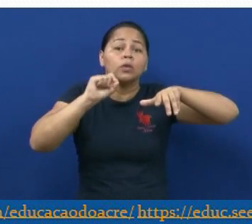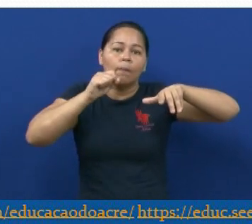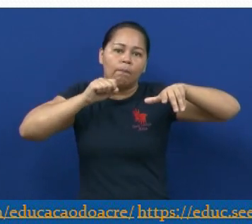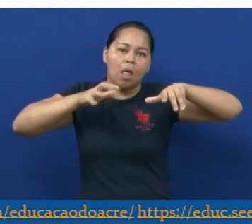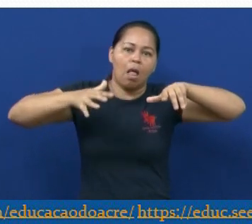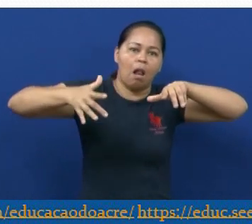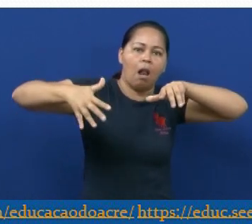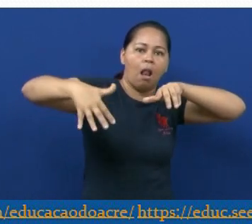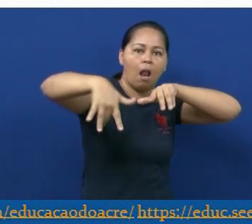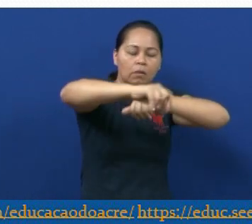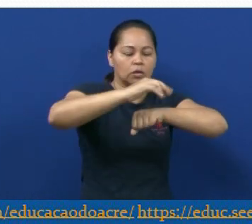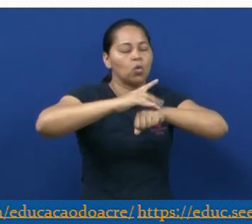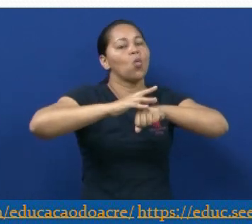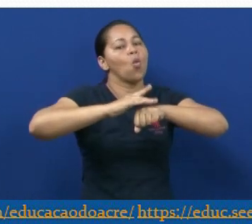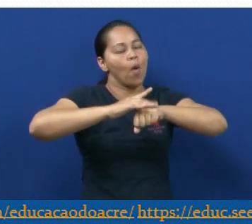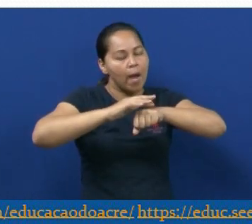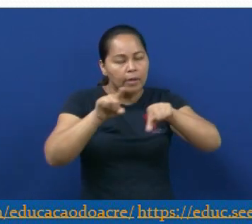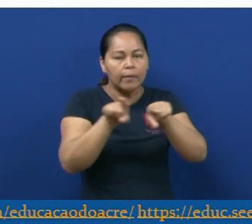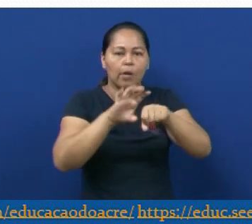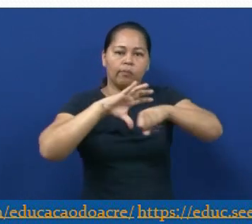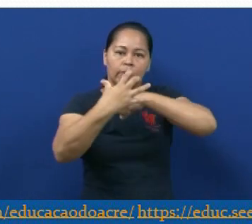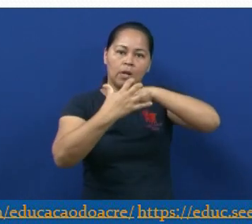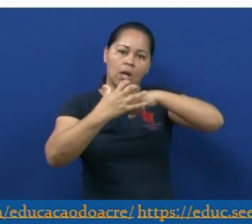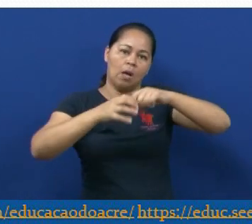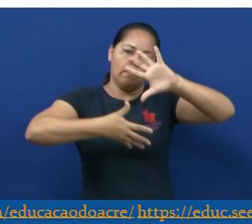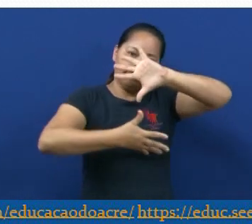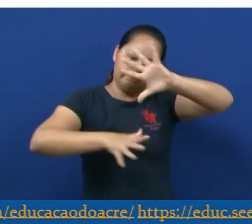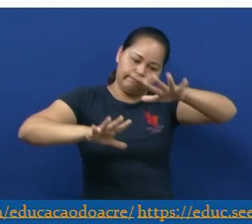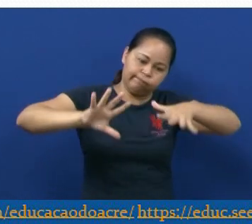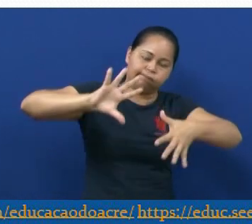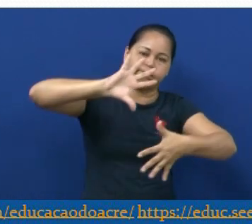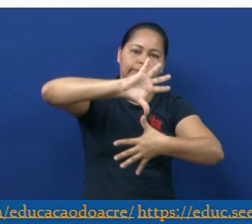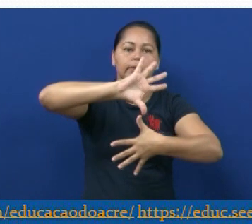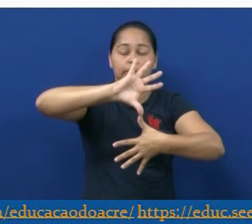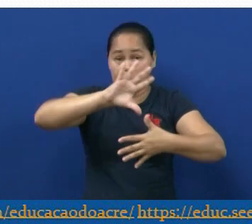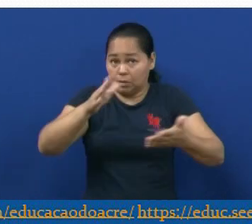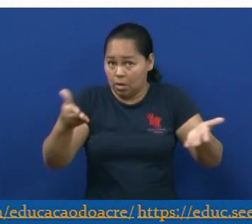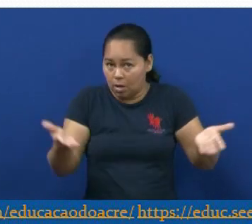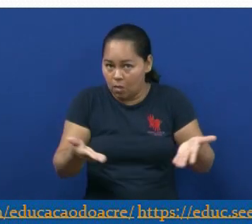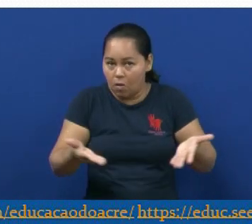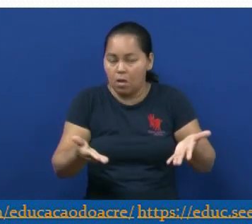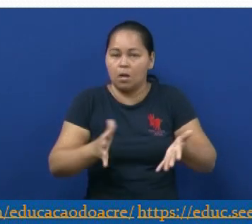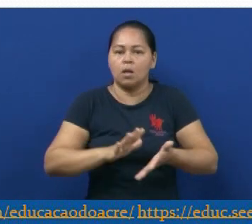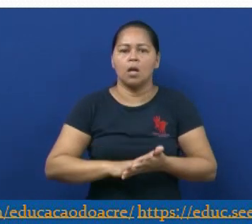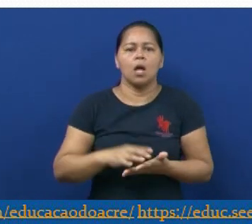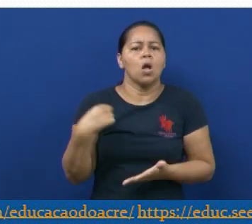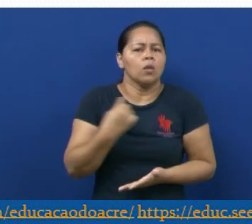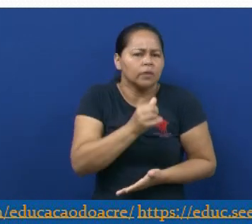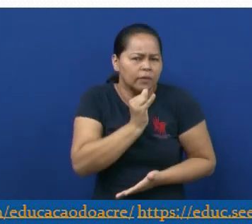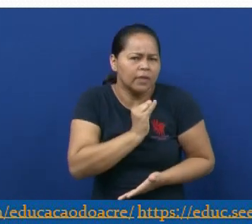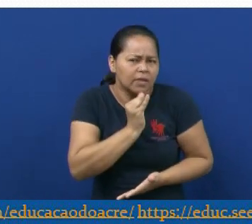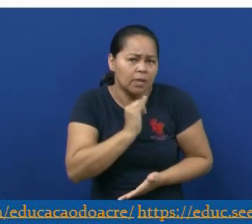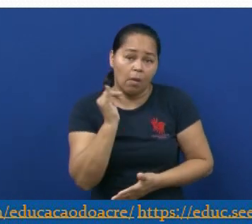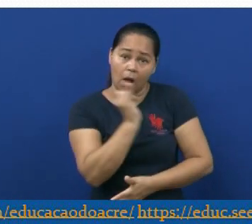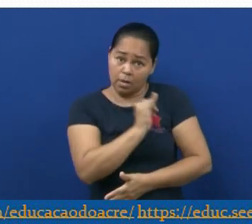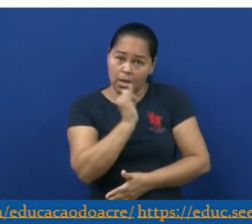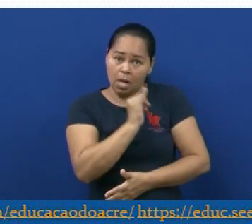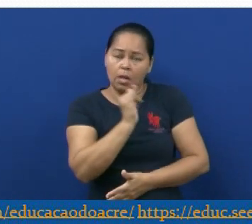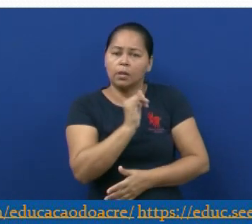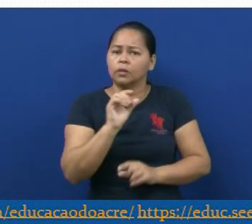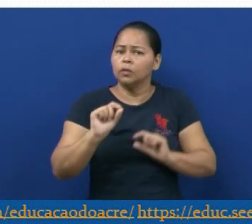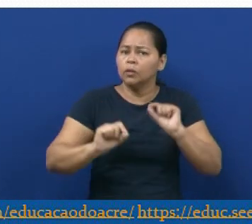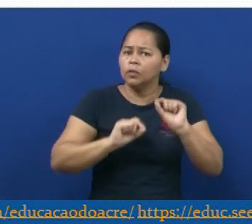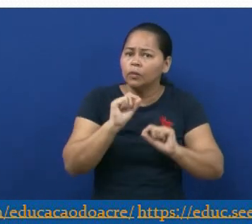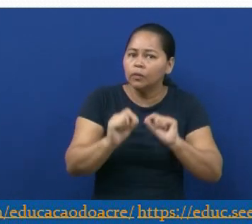de doenças, como é o caso do coronavírus atualmente. Usemos como exemplo a Itália, de onde